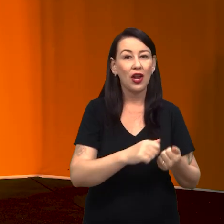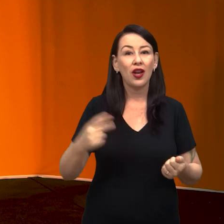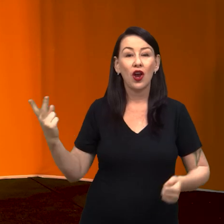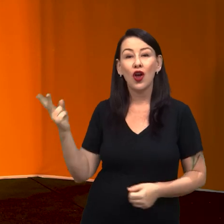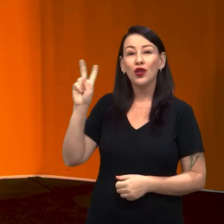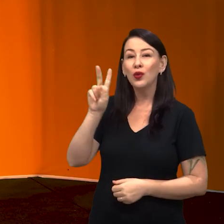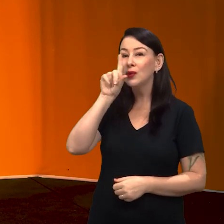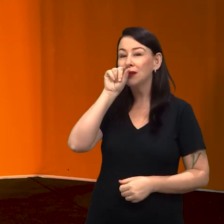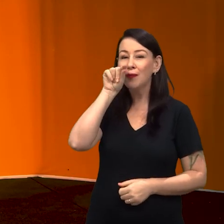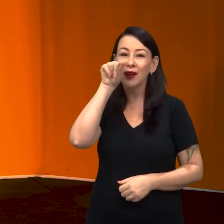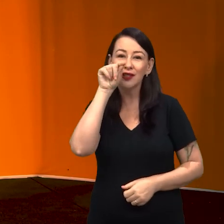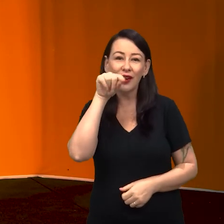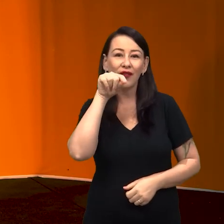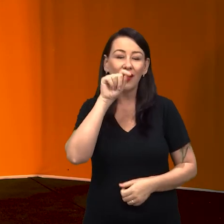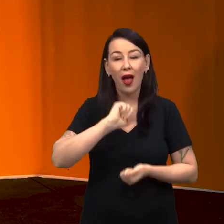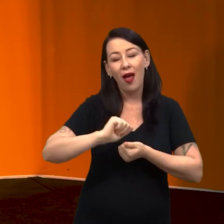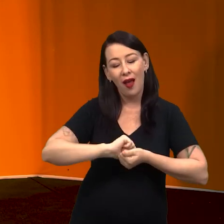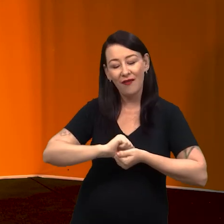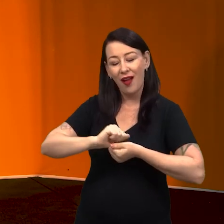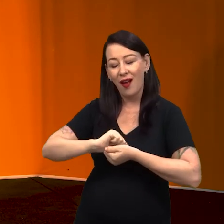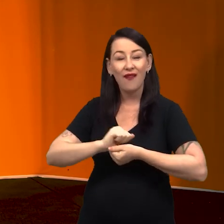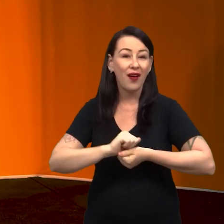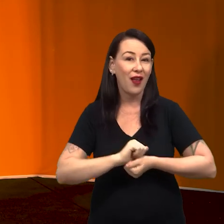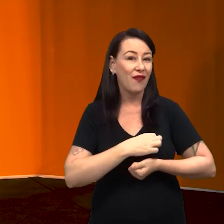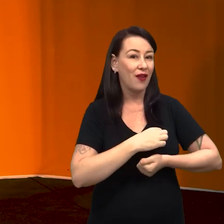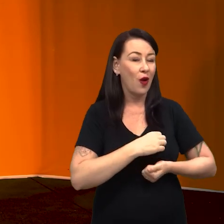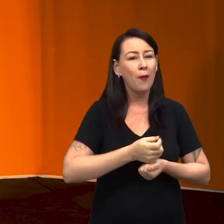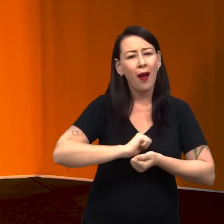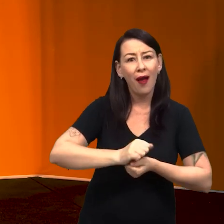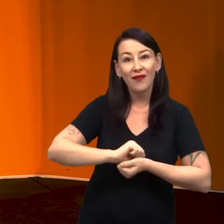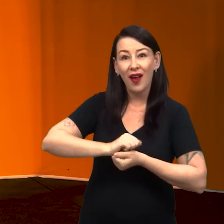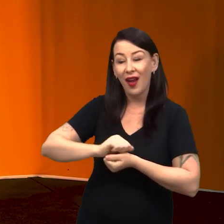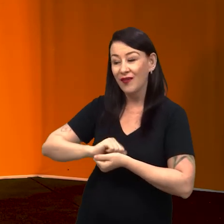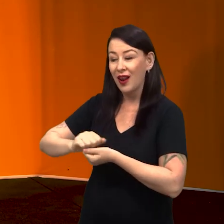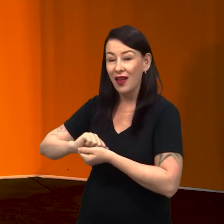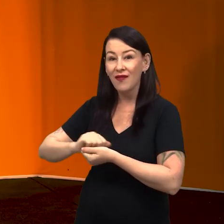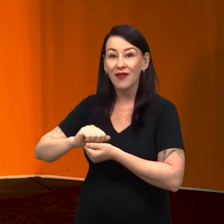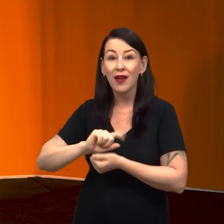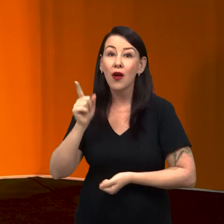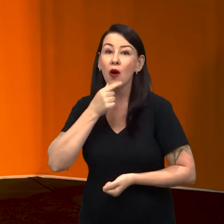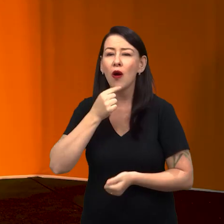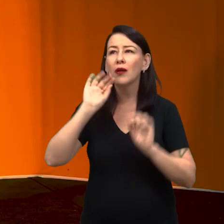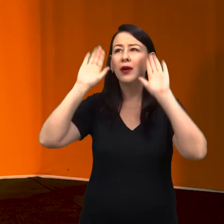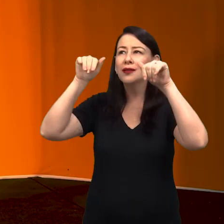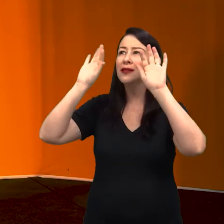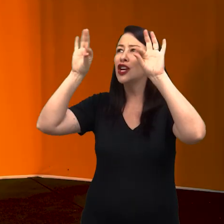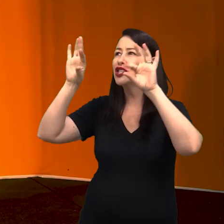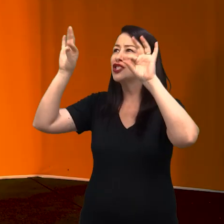beija-flor, lavava a roupa do nosso Senhor. Quanto mais lavava,